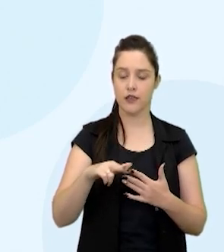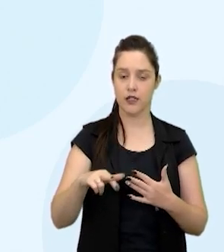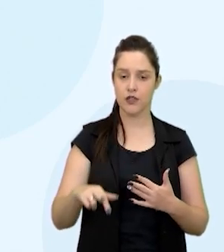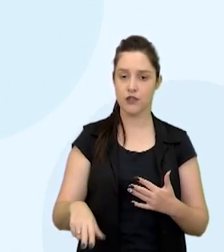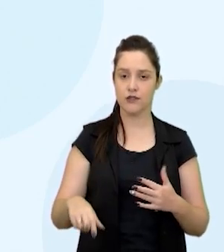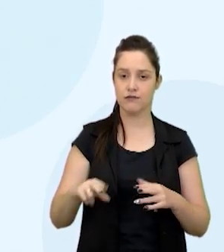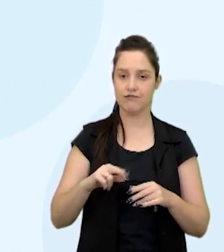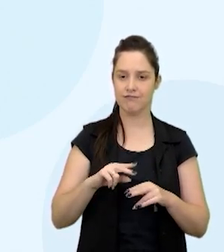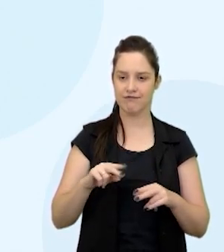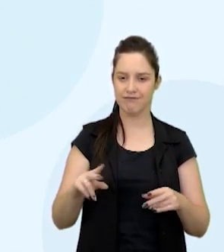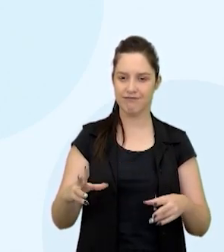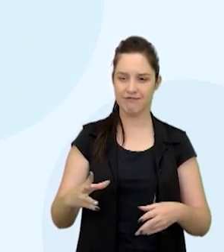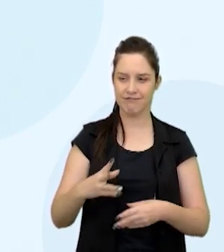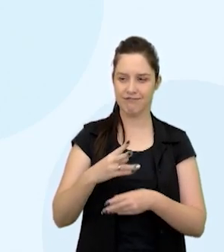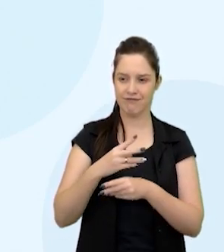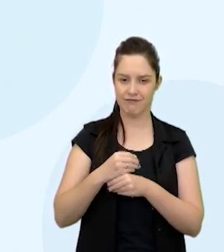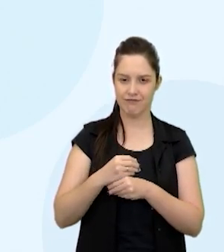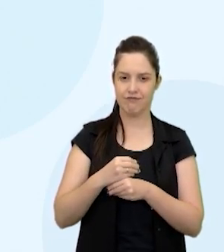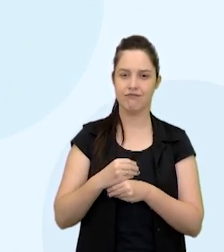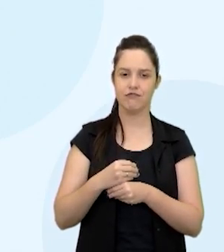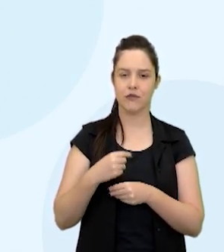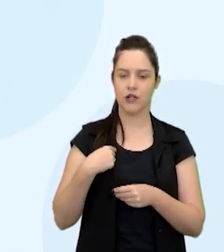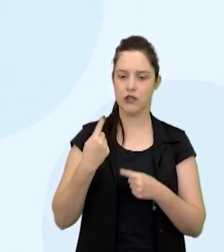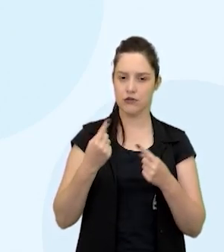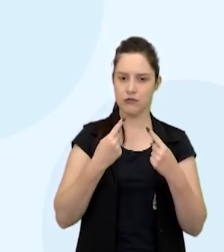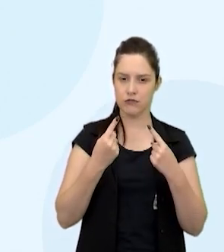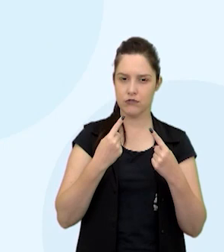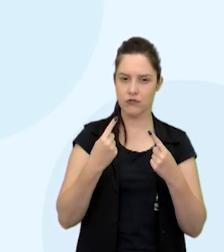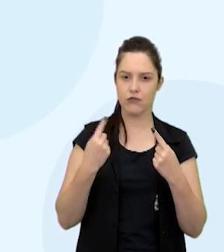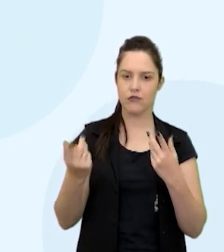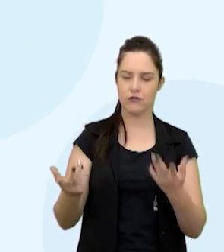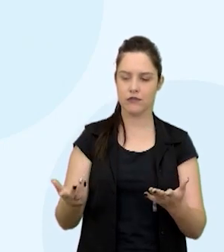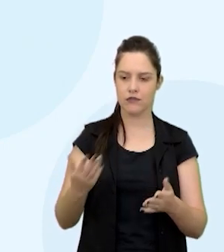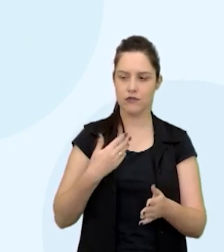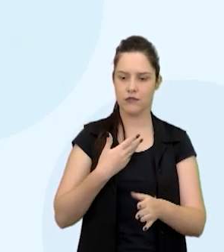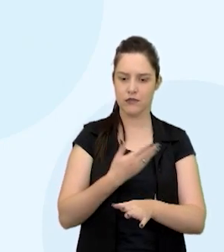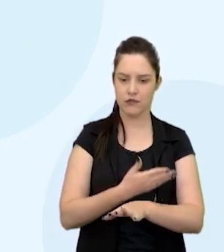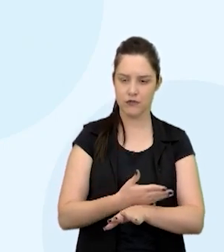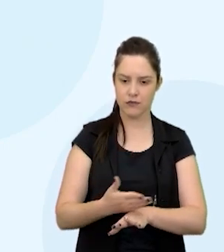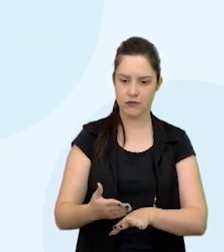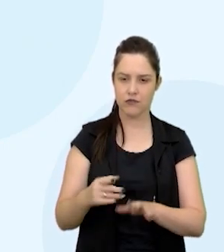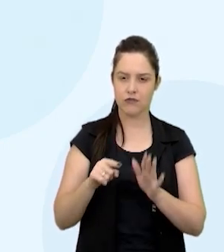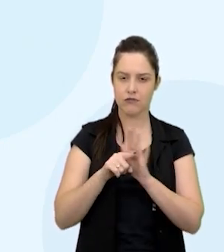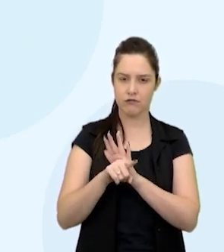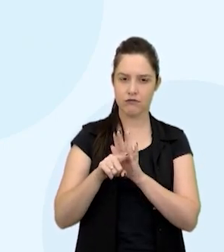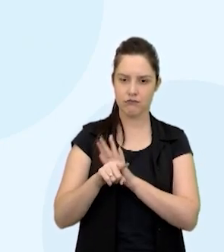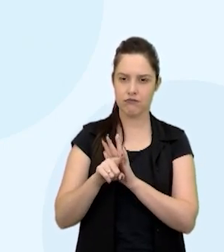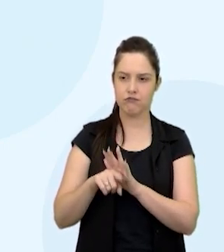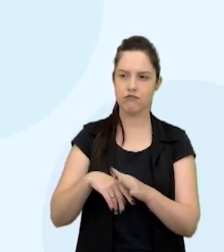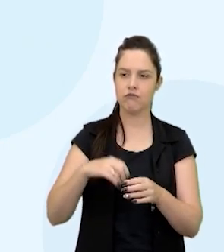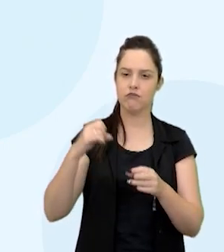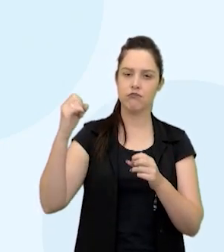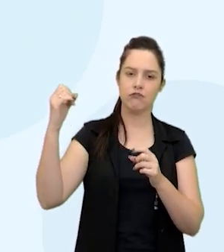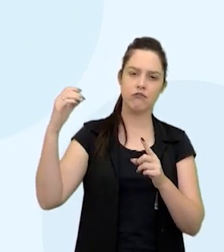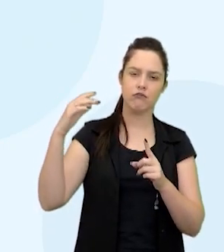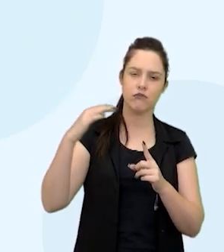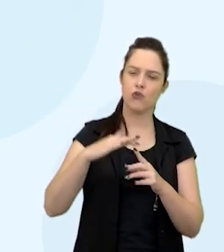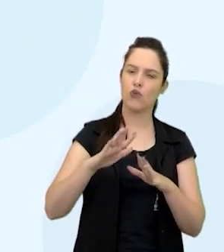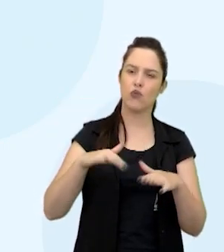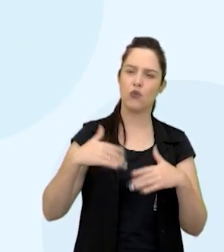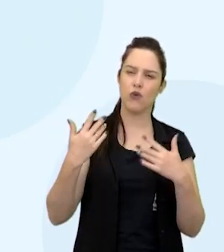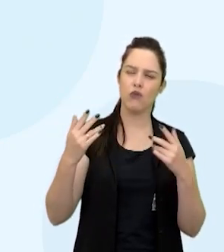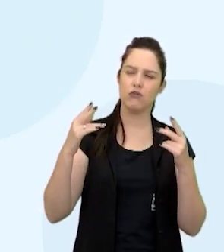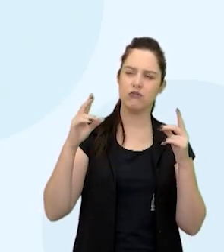dentro da obra, tá certo? Então é legal que a gente comece a fazer essas análises, né? A aplicação de luz e sombra, qual é o tema da obra? Qual seria o